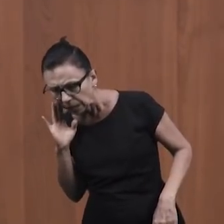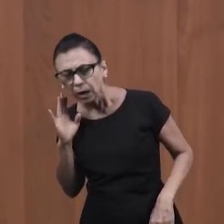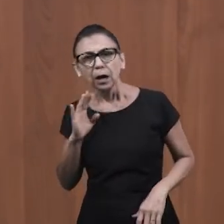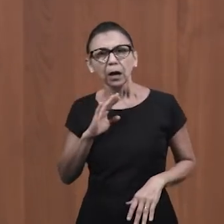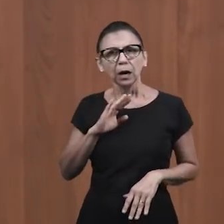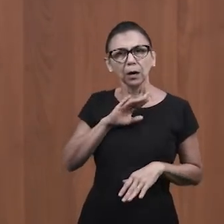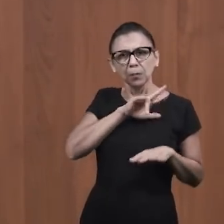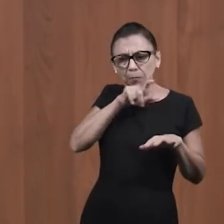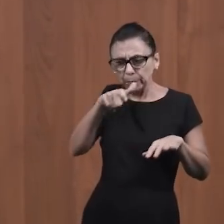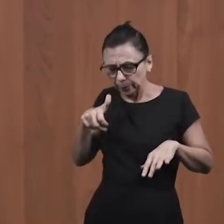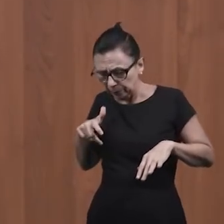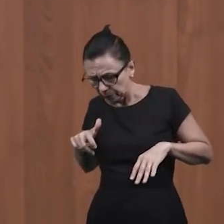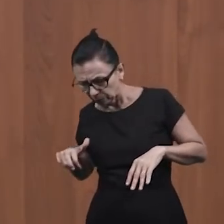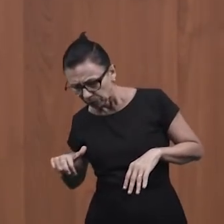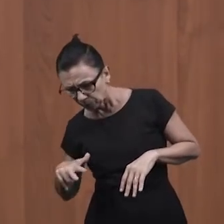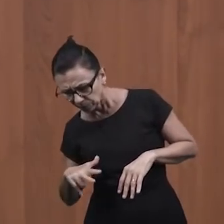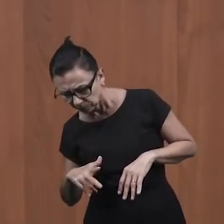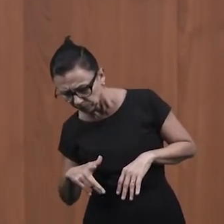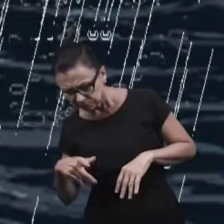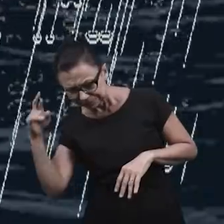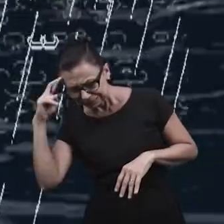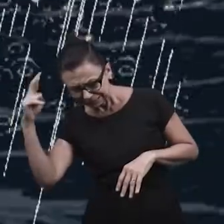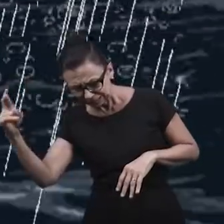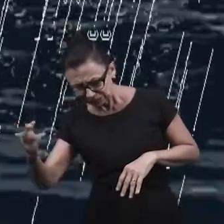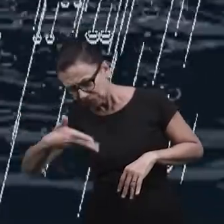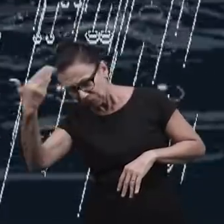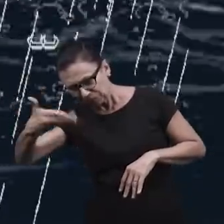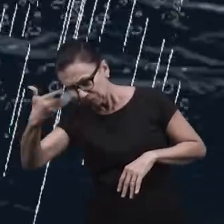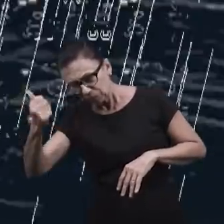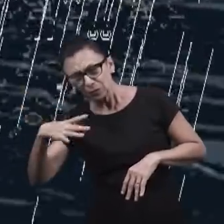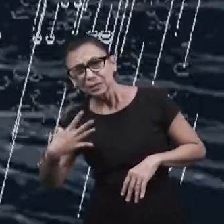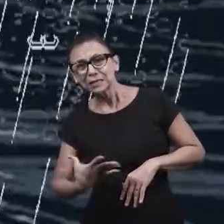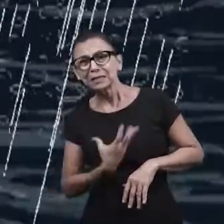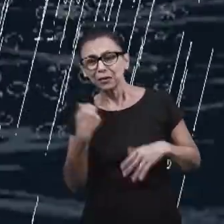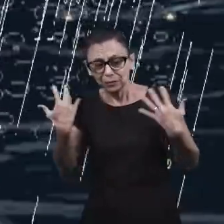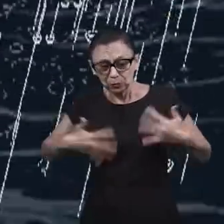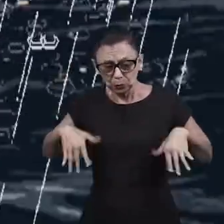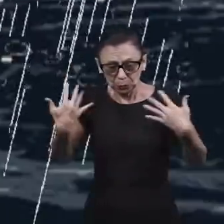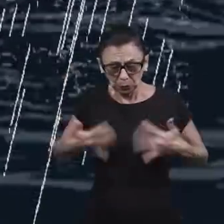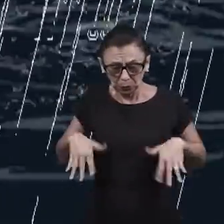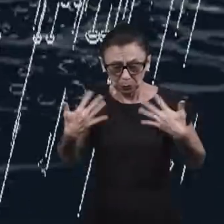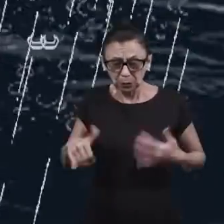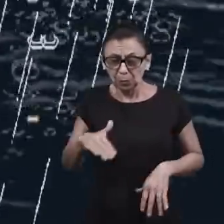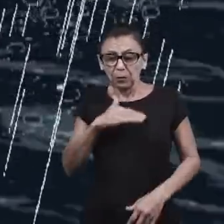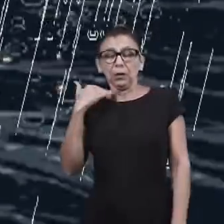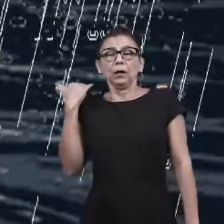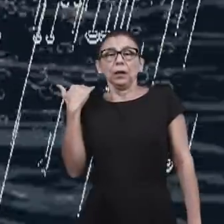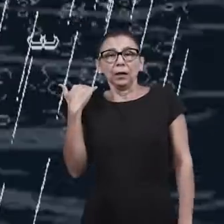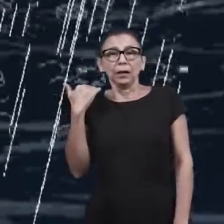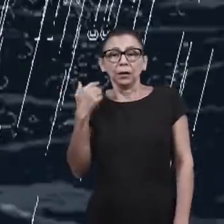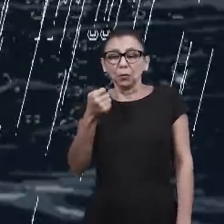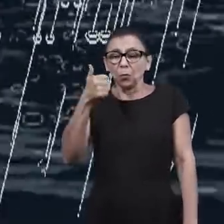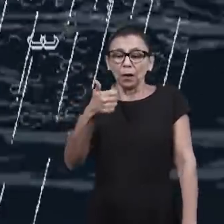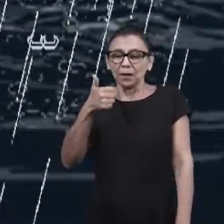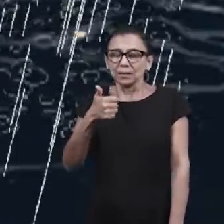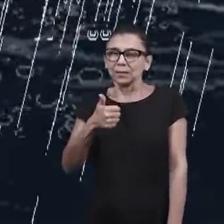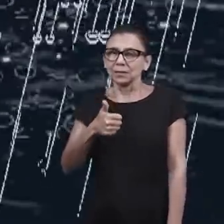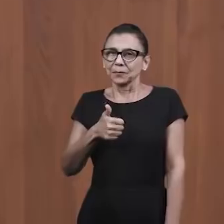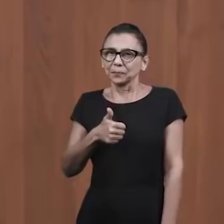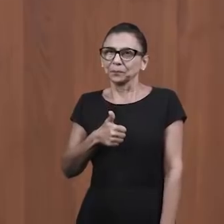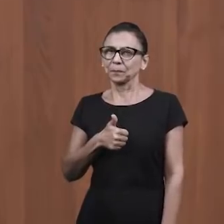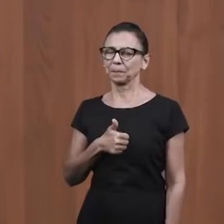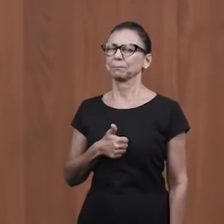Jesus adormeceu. De repente, surgiu uma grande tempestade. As ondas passavam por